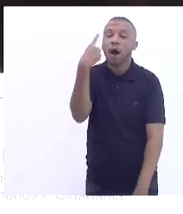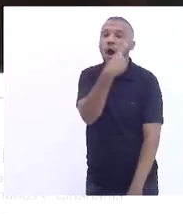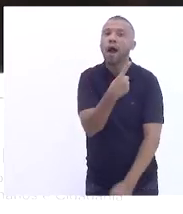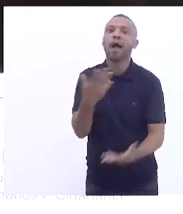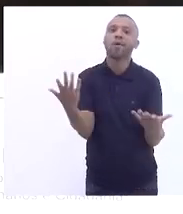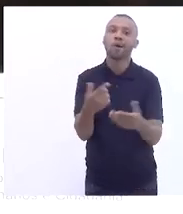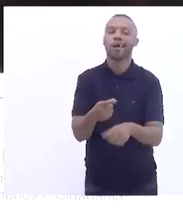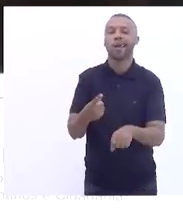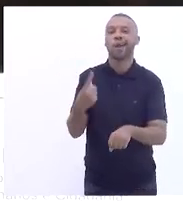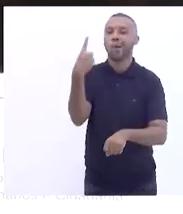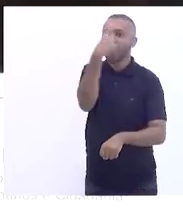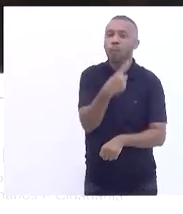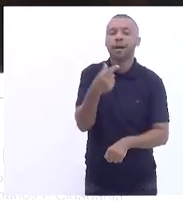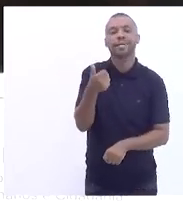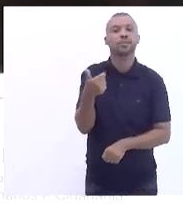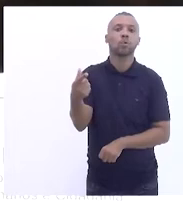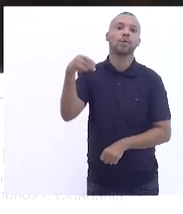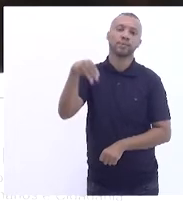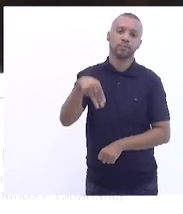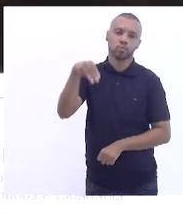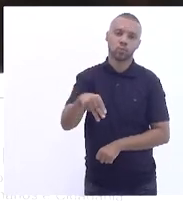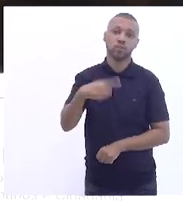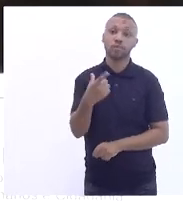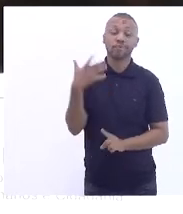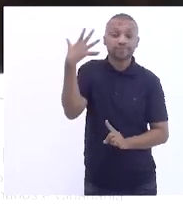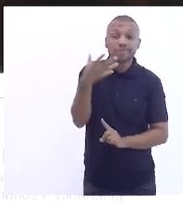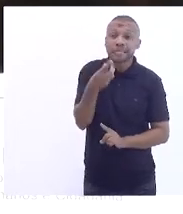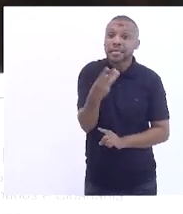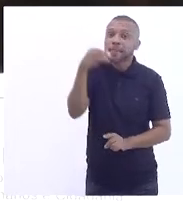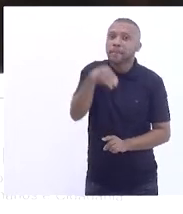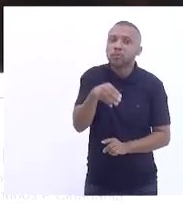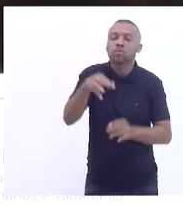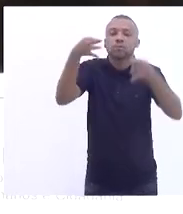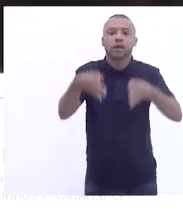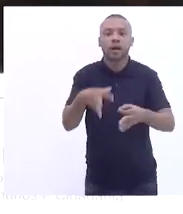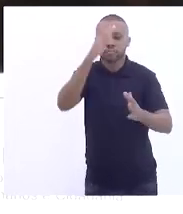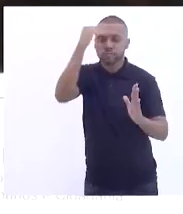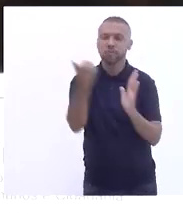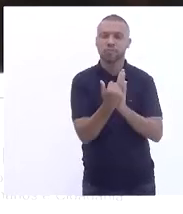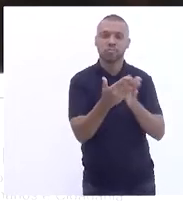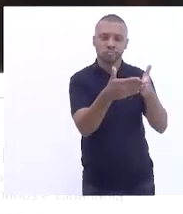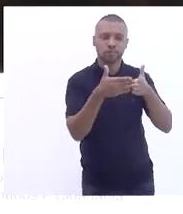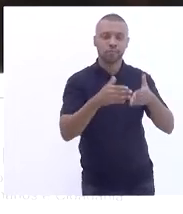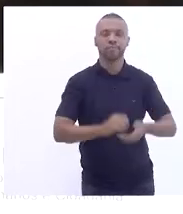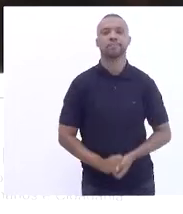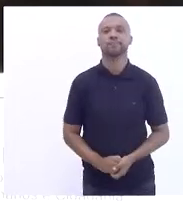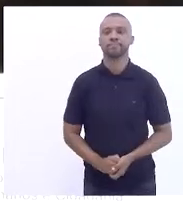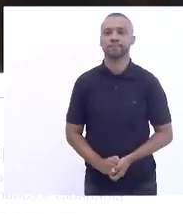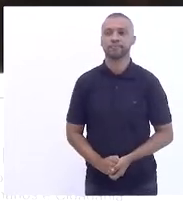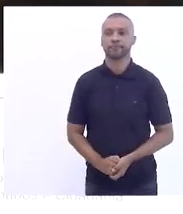Então a gente vai trabalhar aqui para fazer essas falas em 3 minutos E aí oi oi